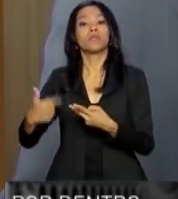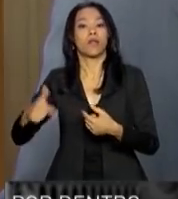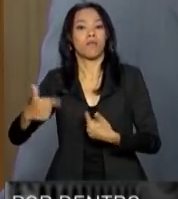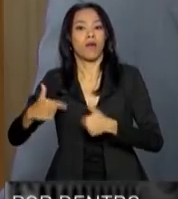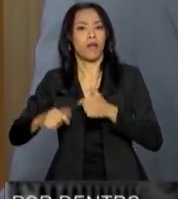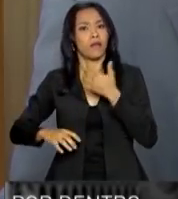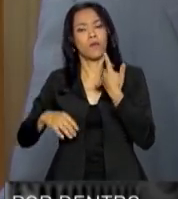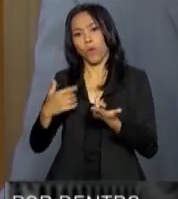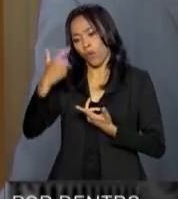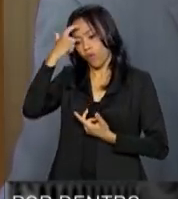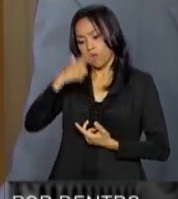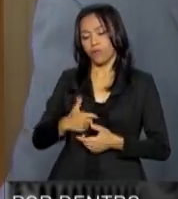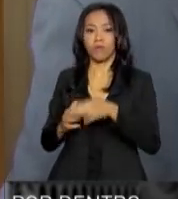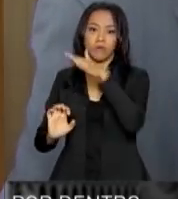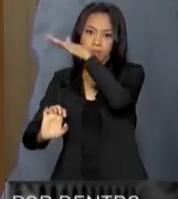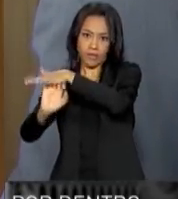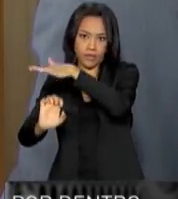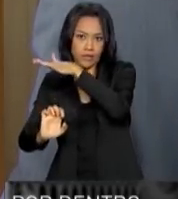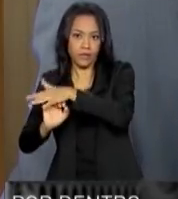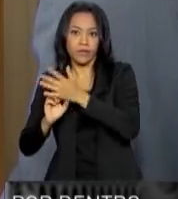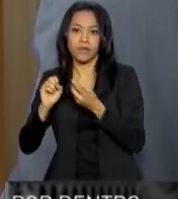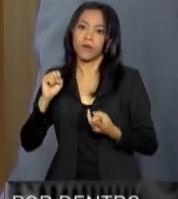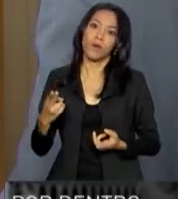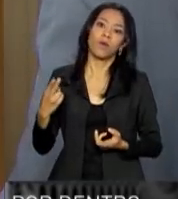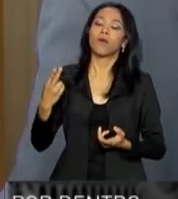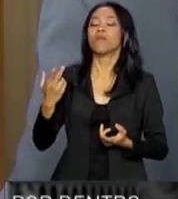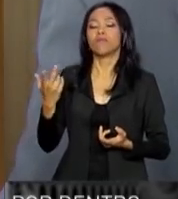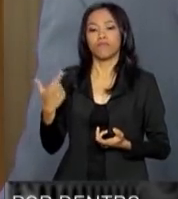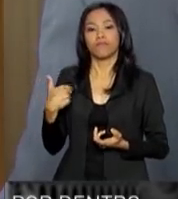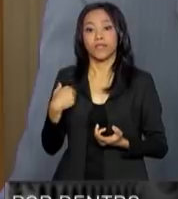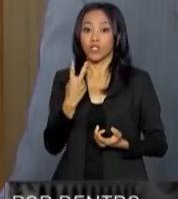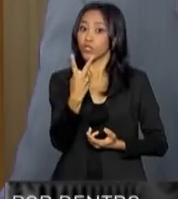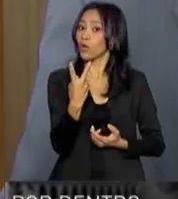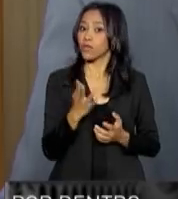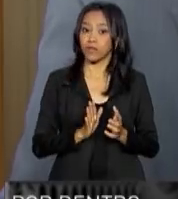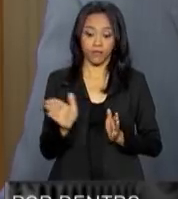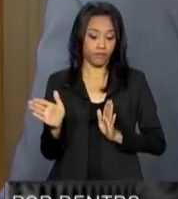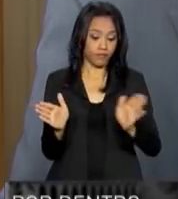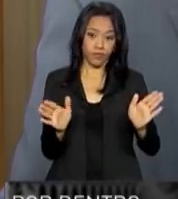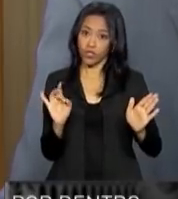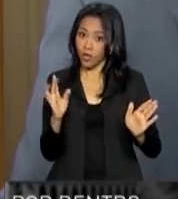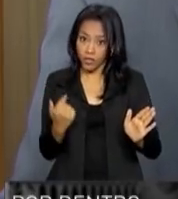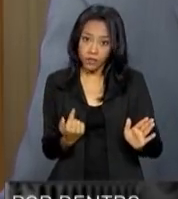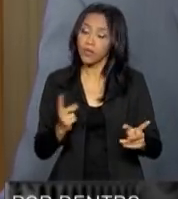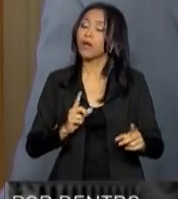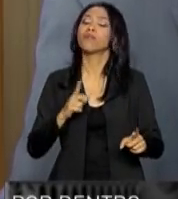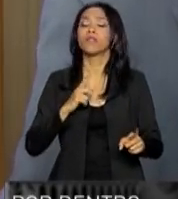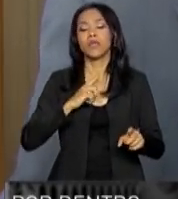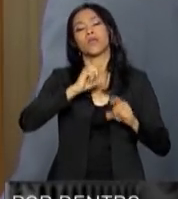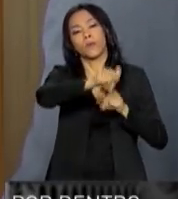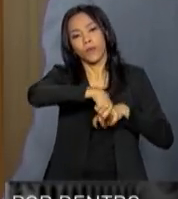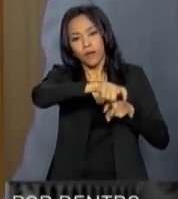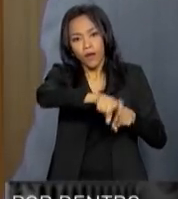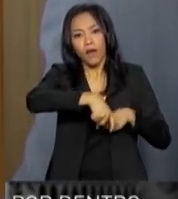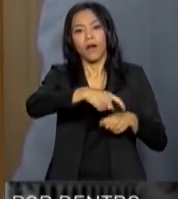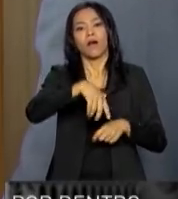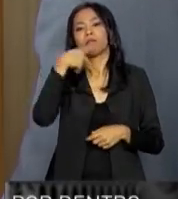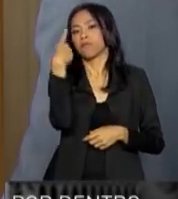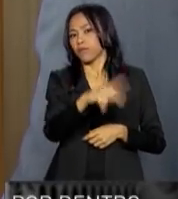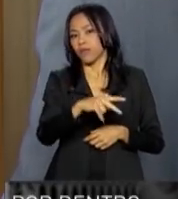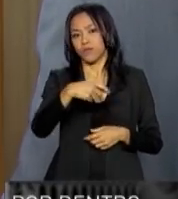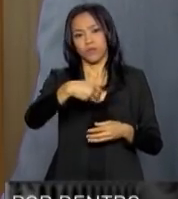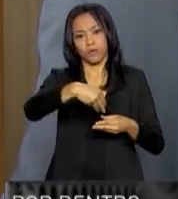ser o empregado o os dirigentes de empresas são as únicas formas não tenho rural que tem sua contribuição tem